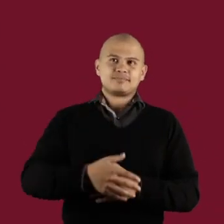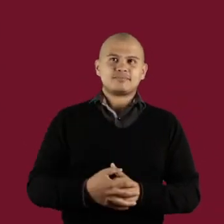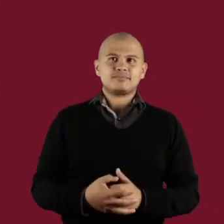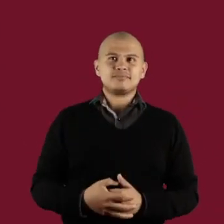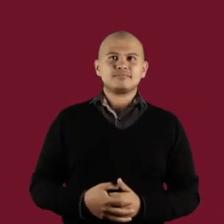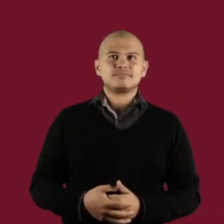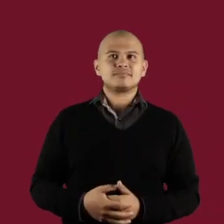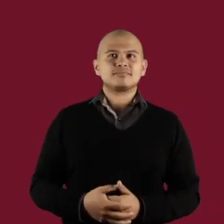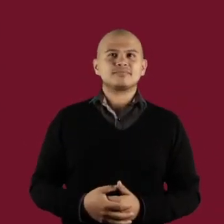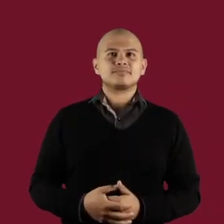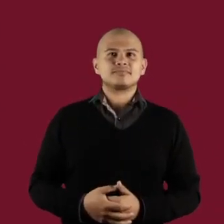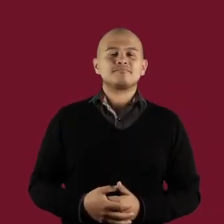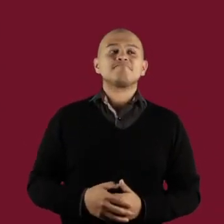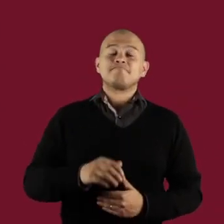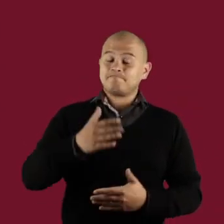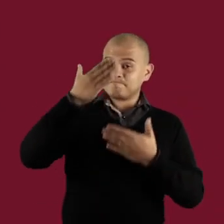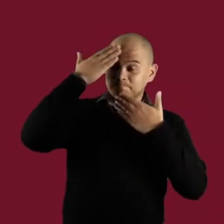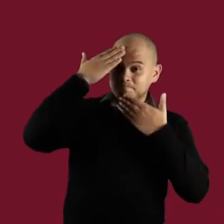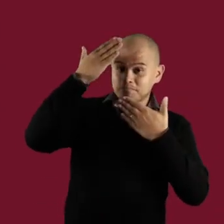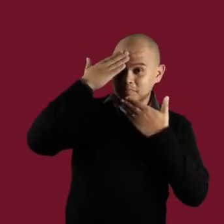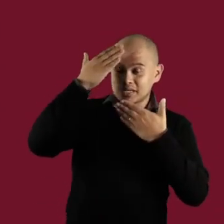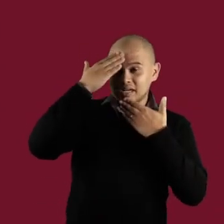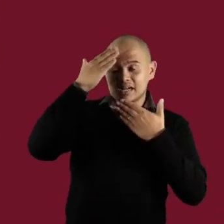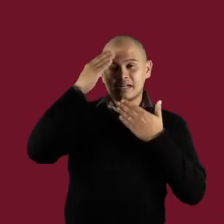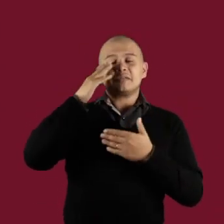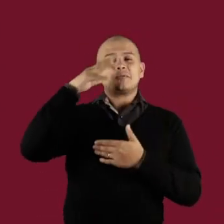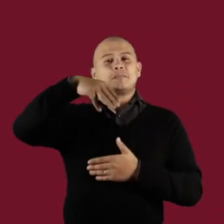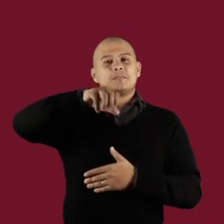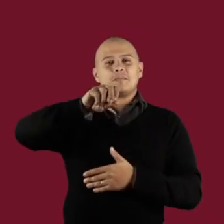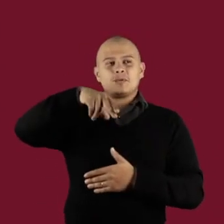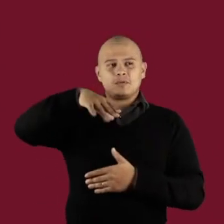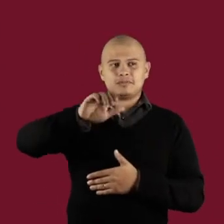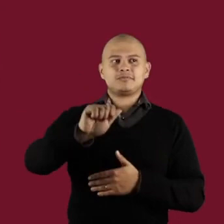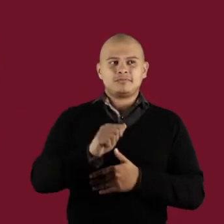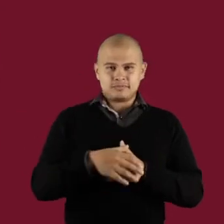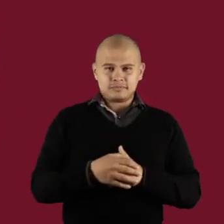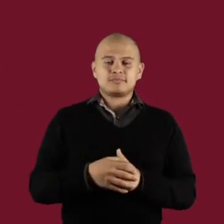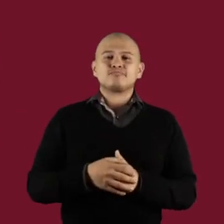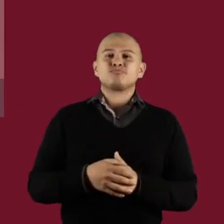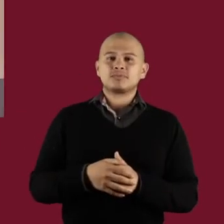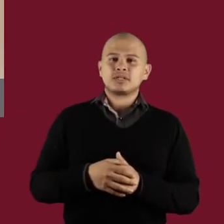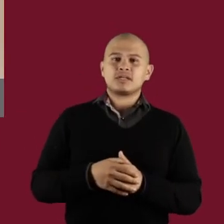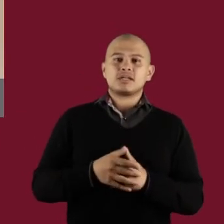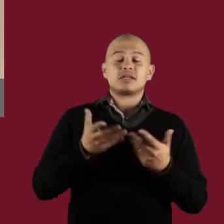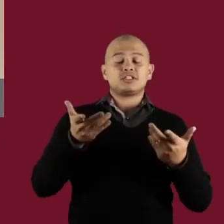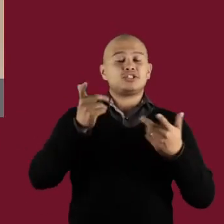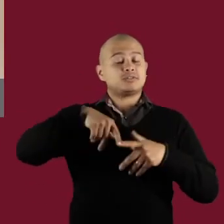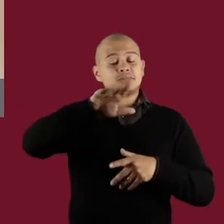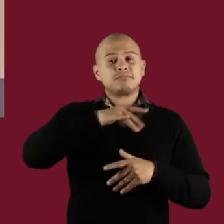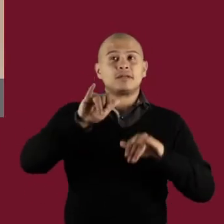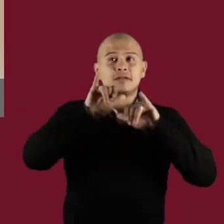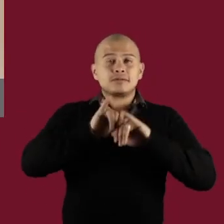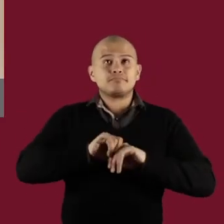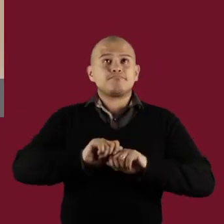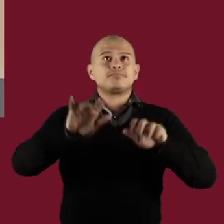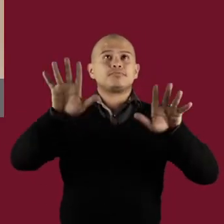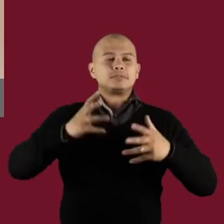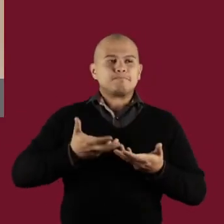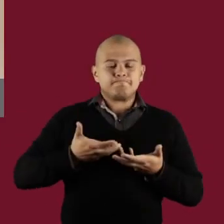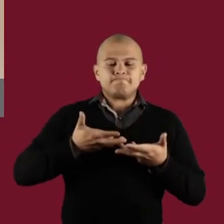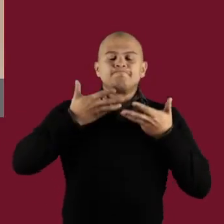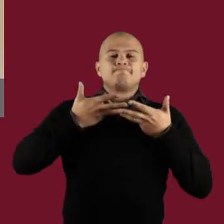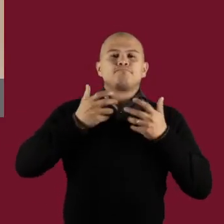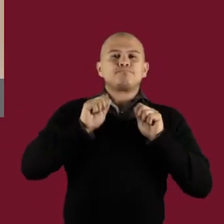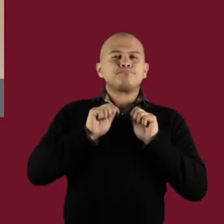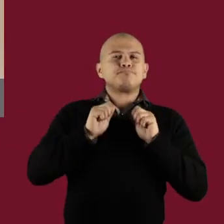Sim, muito obrigado, Mônica. Esse ponto é muito interessante, né? Porque, em geral, nós pensamos no Brasil na língua portuguesa como língua